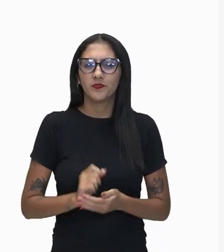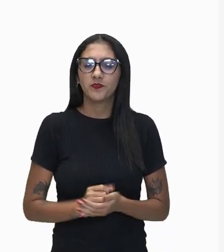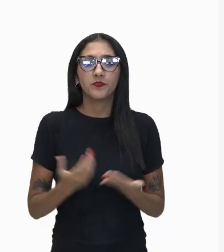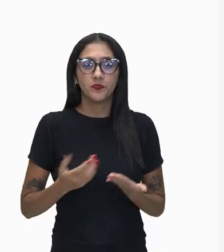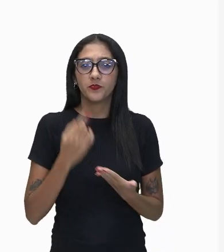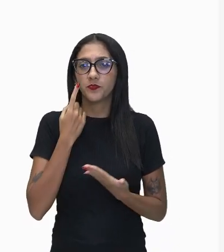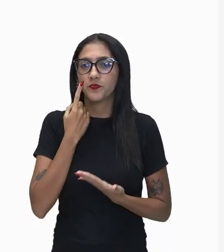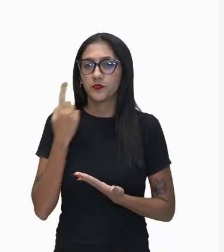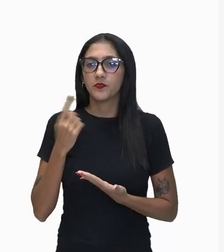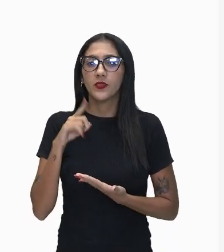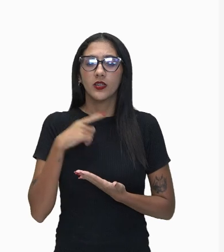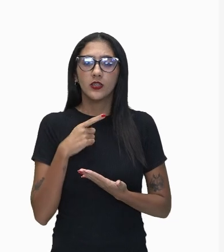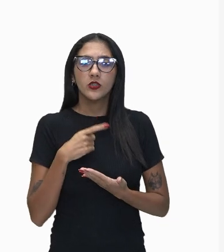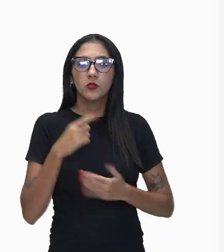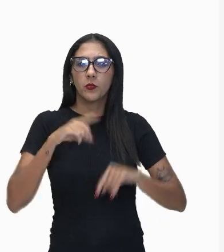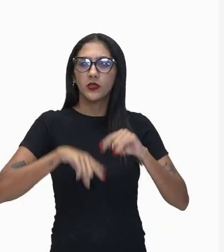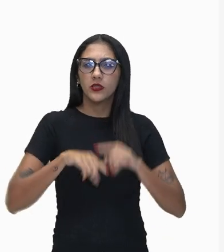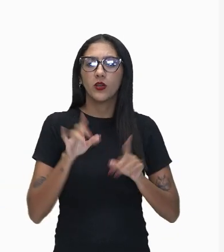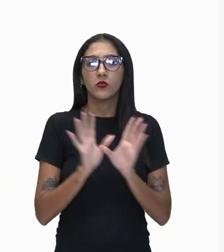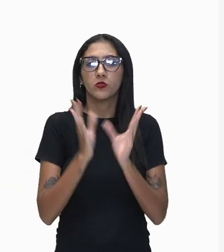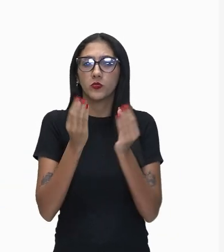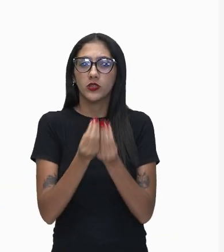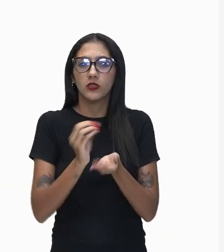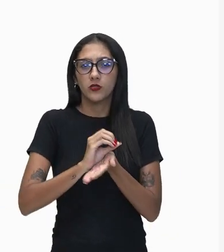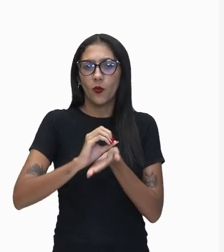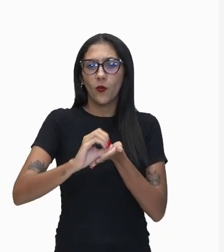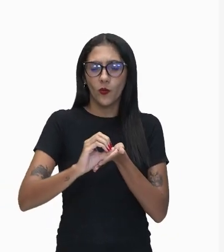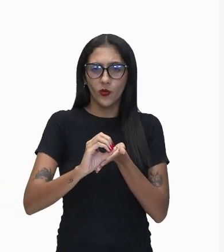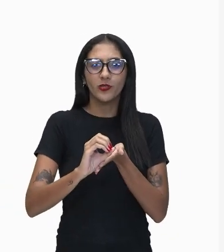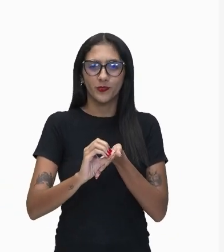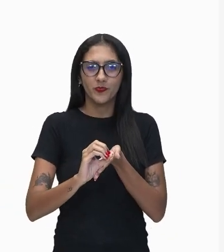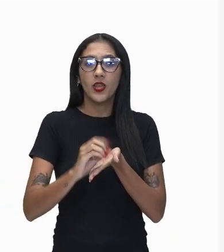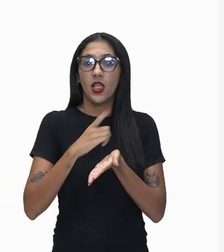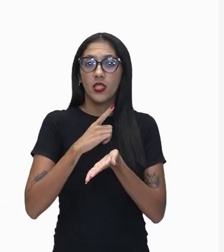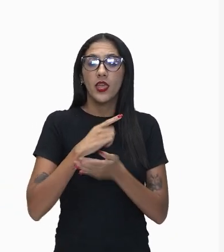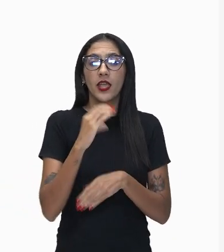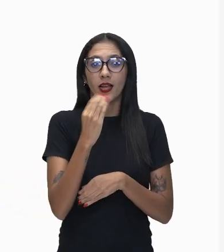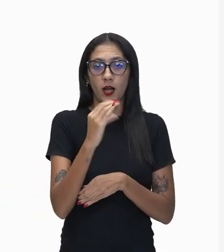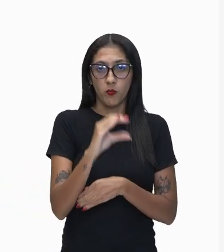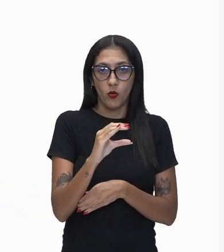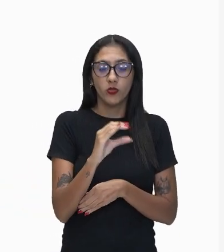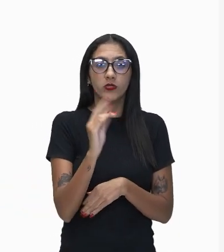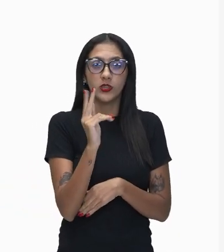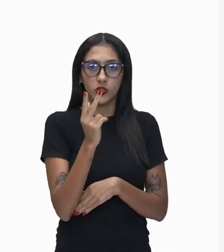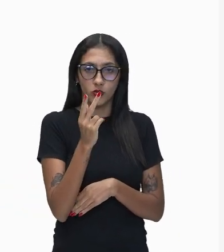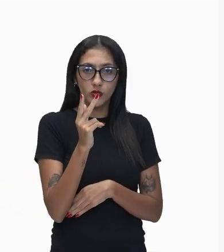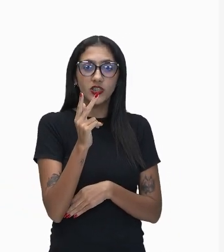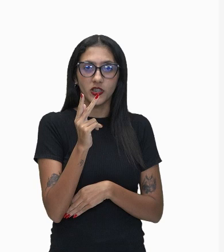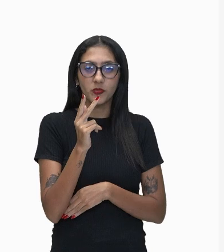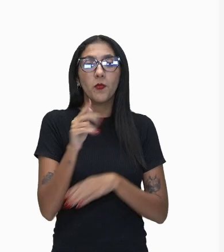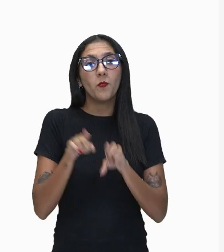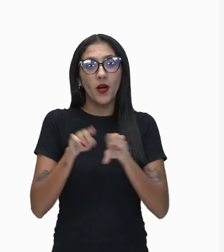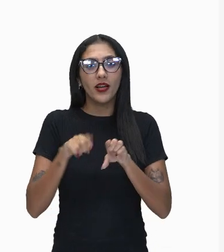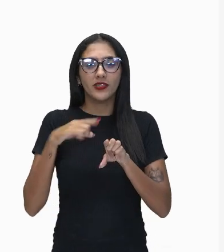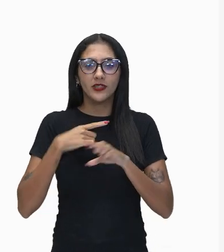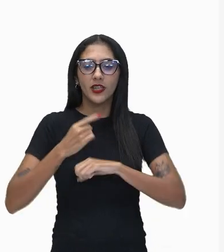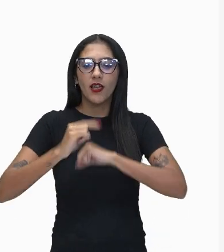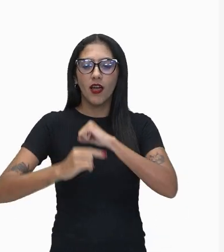nitrogenadas são compostos orgânicos que, além do carbono e hidrogênio, possuem na composição átomos